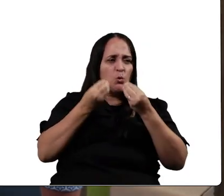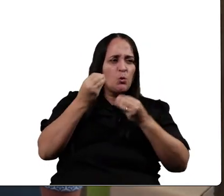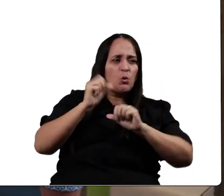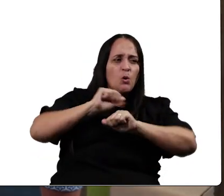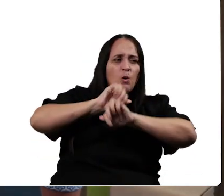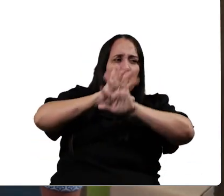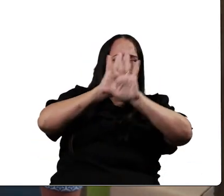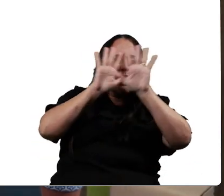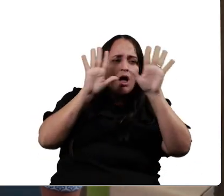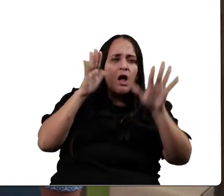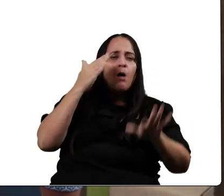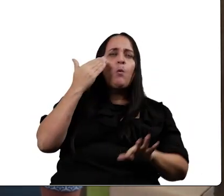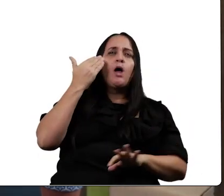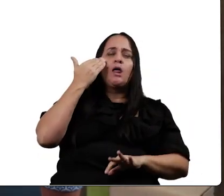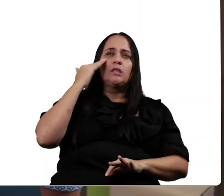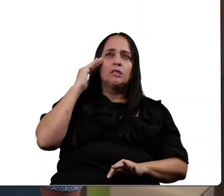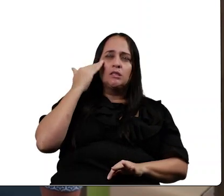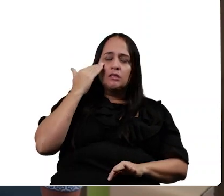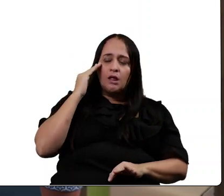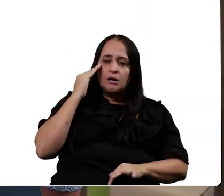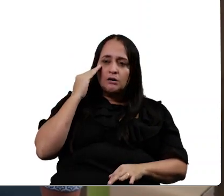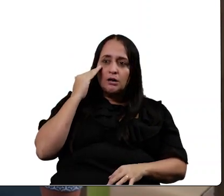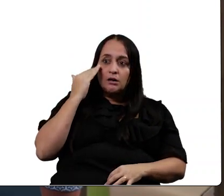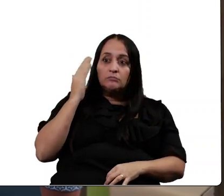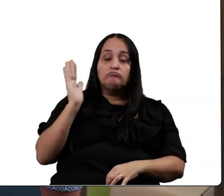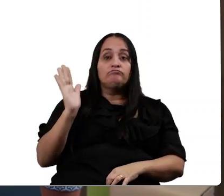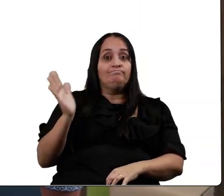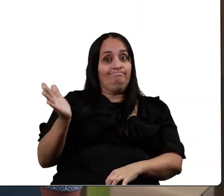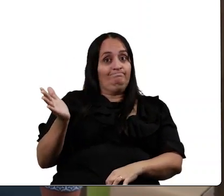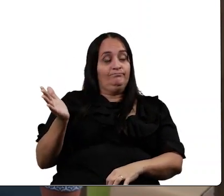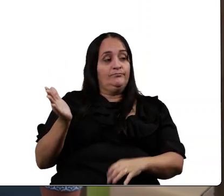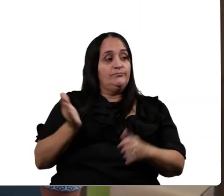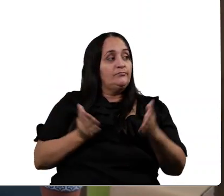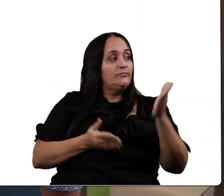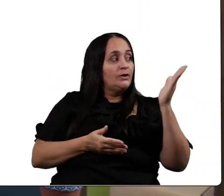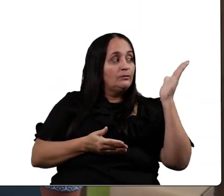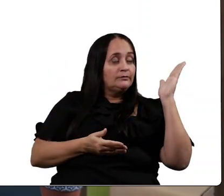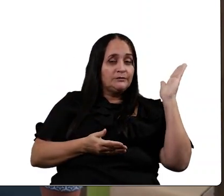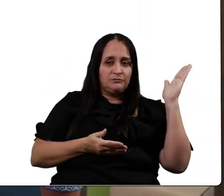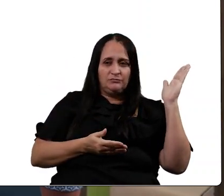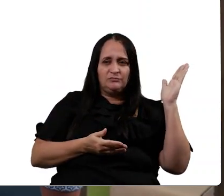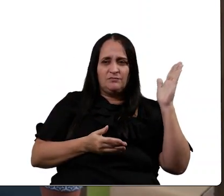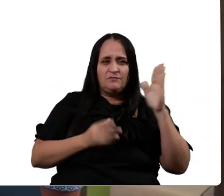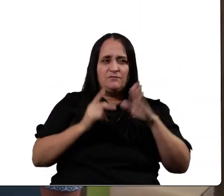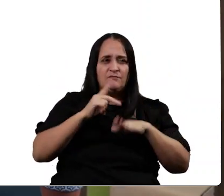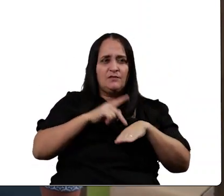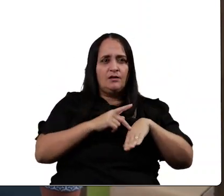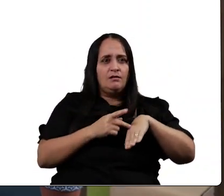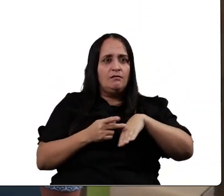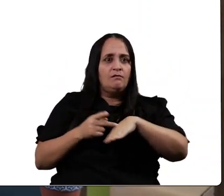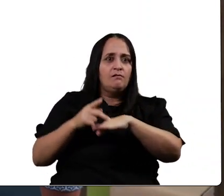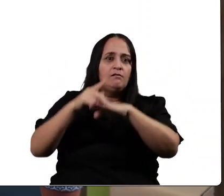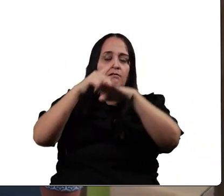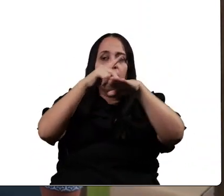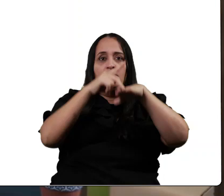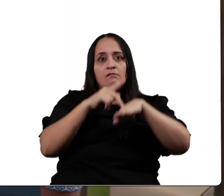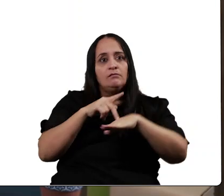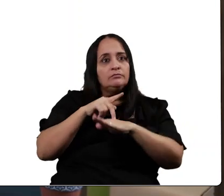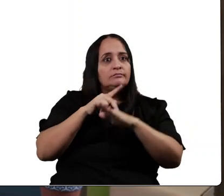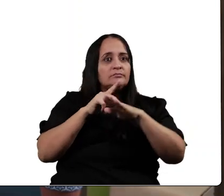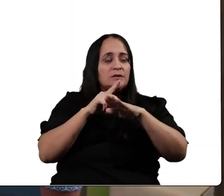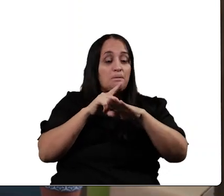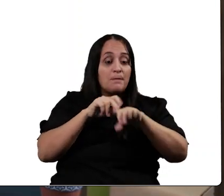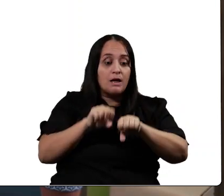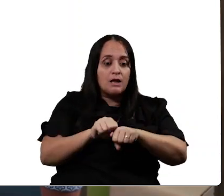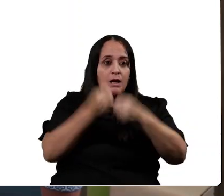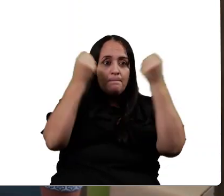entender a matéria, a ler a matéria inteira. Então, nesse caso, a prancha quebrada existiu,